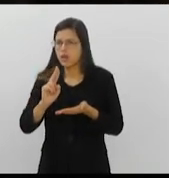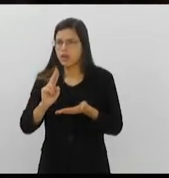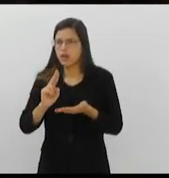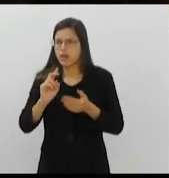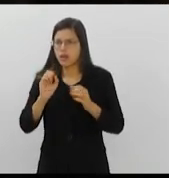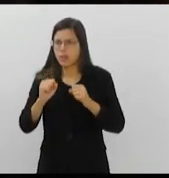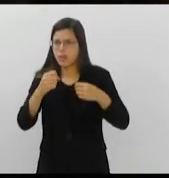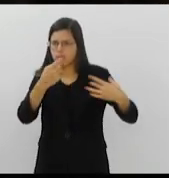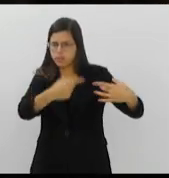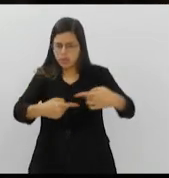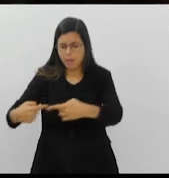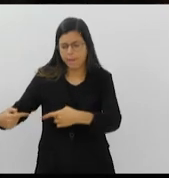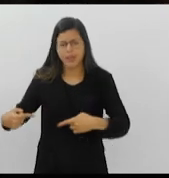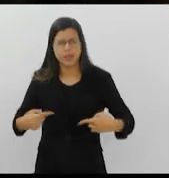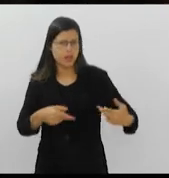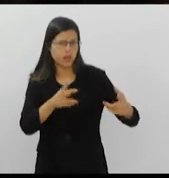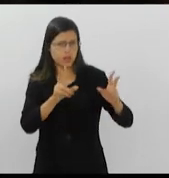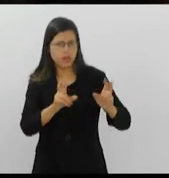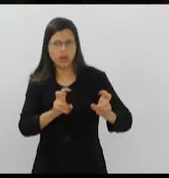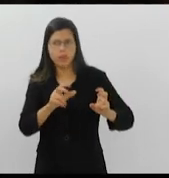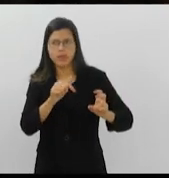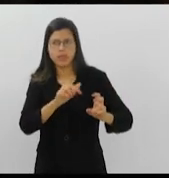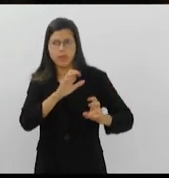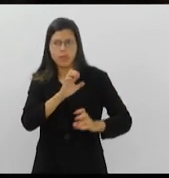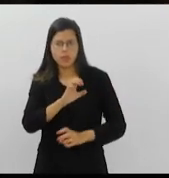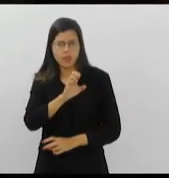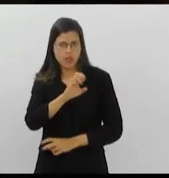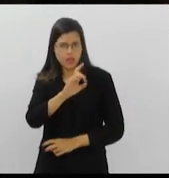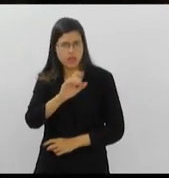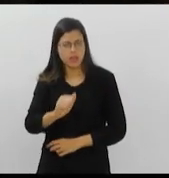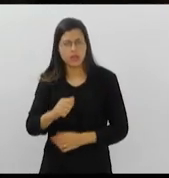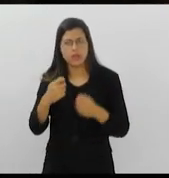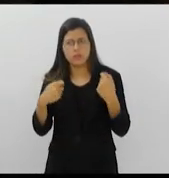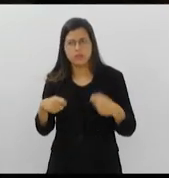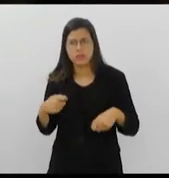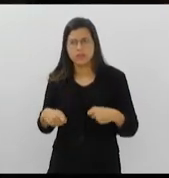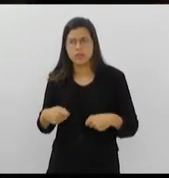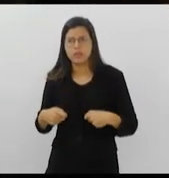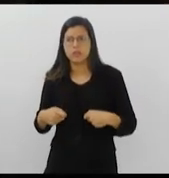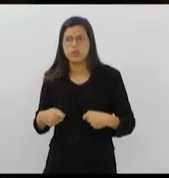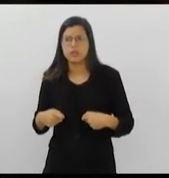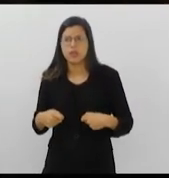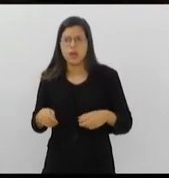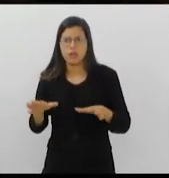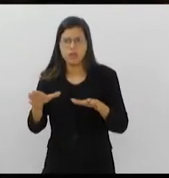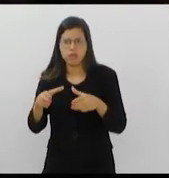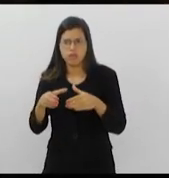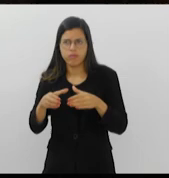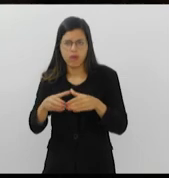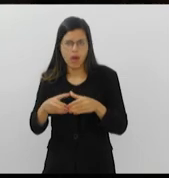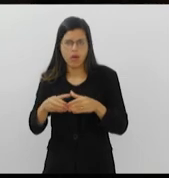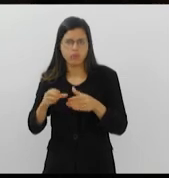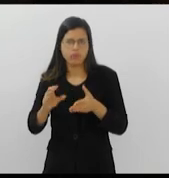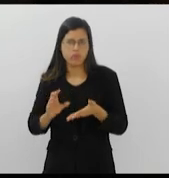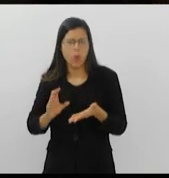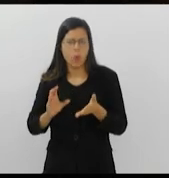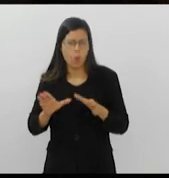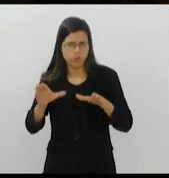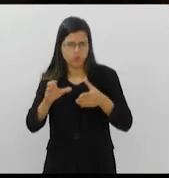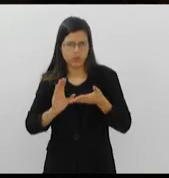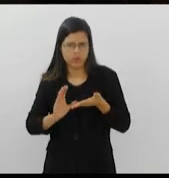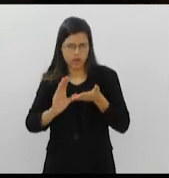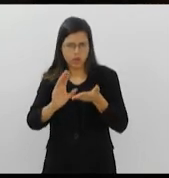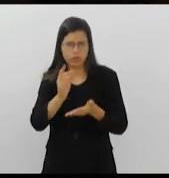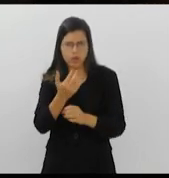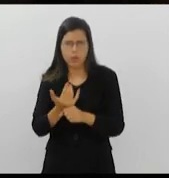pode debater o tema. Então, esse tema da AEDA deveria ser remetido ao CONSUM, o Conselho Superior Universitário da